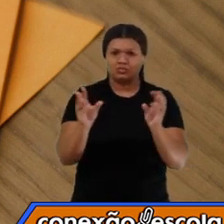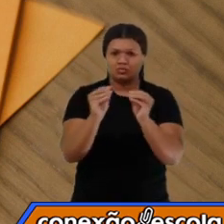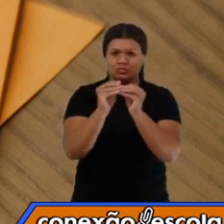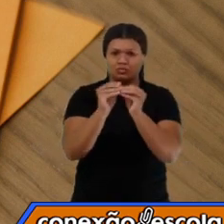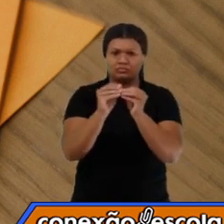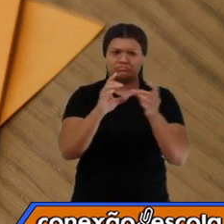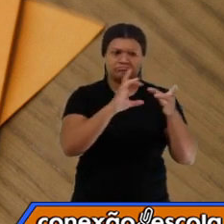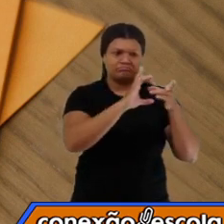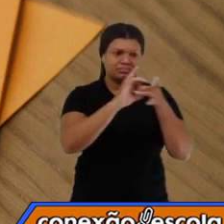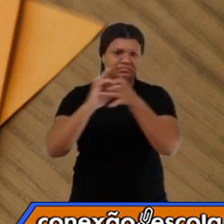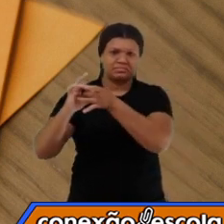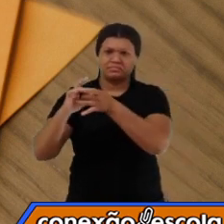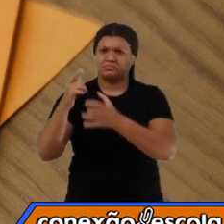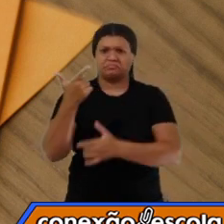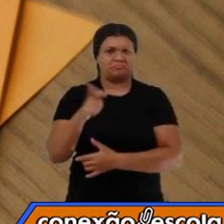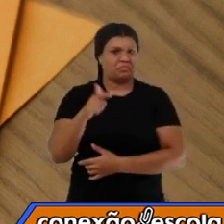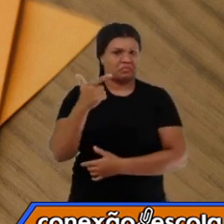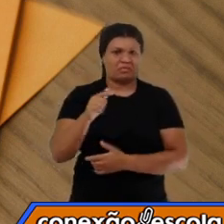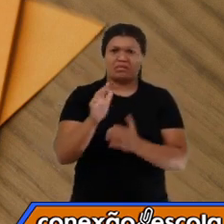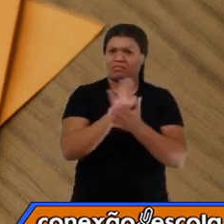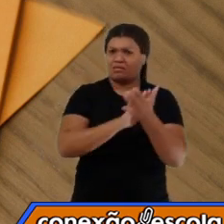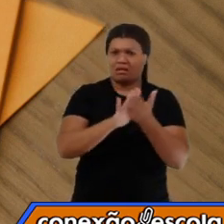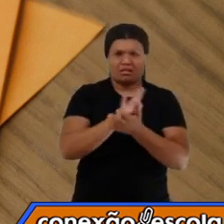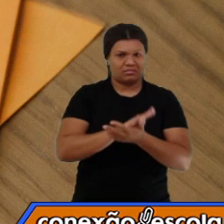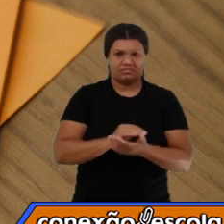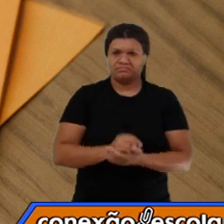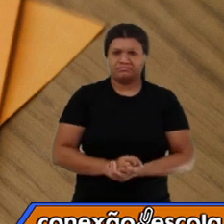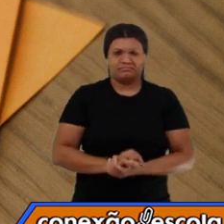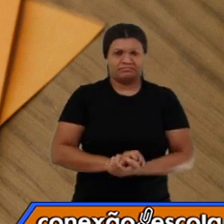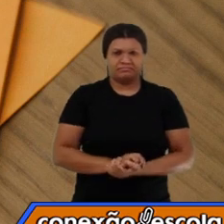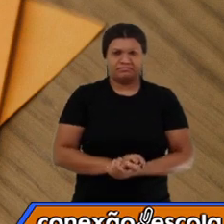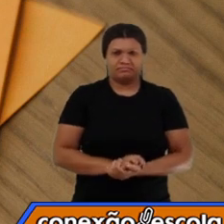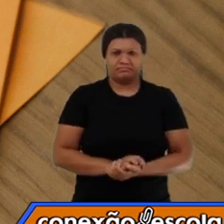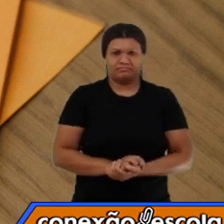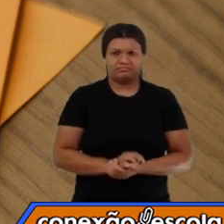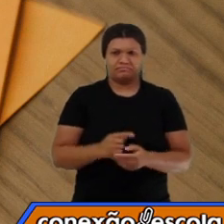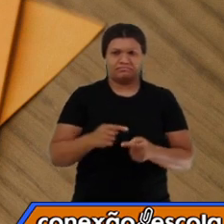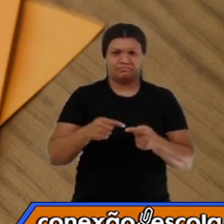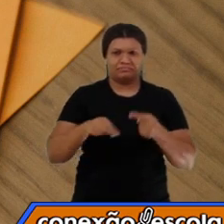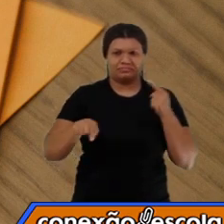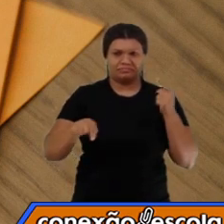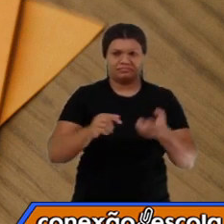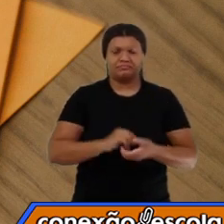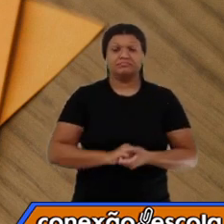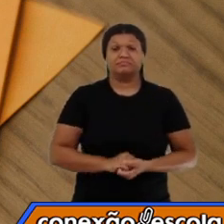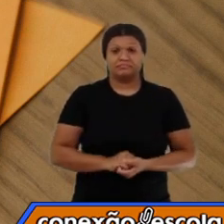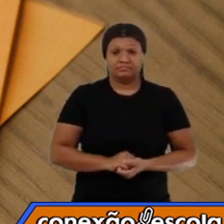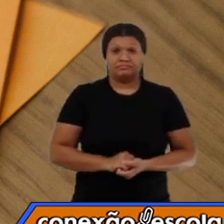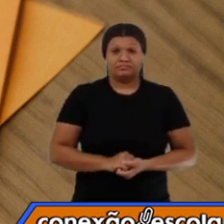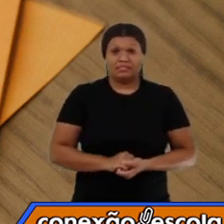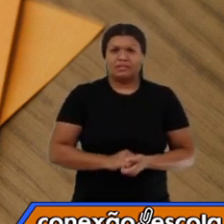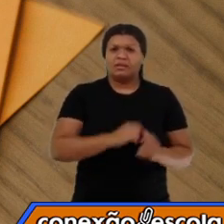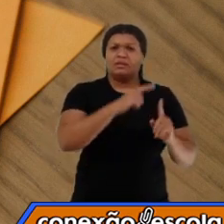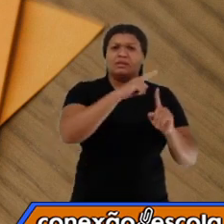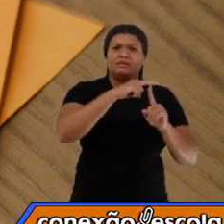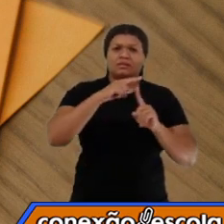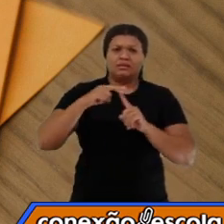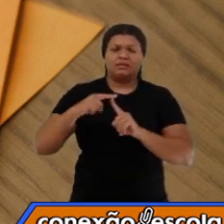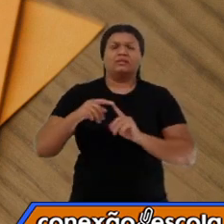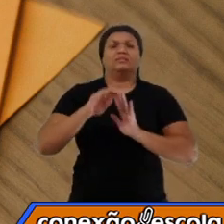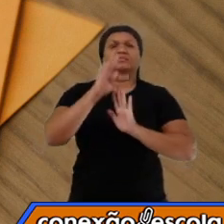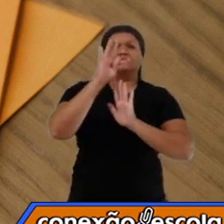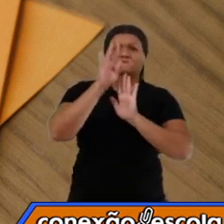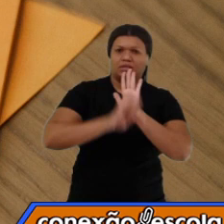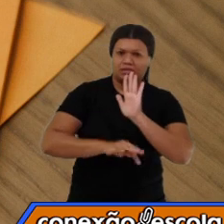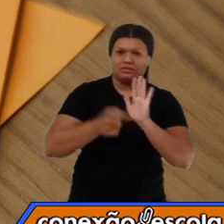não fazem sentido. Vamos lá? Em tipo textual, depois de ter estudado